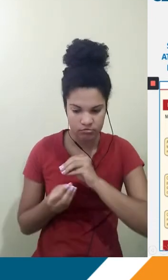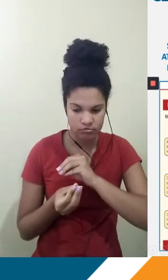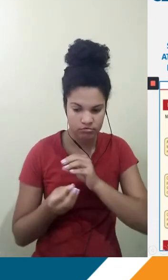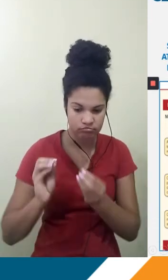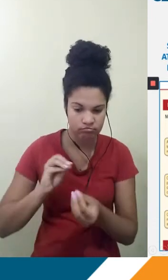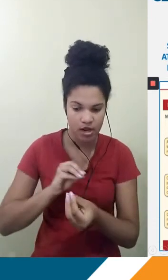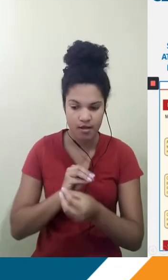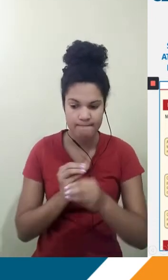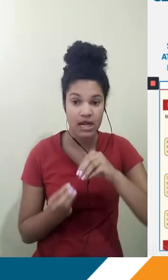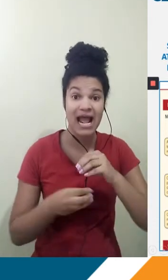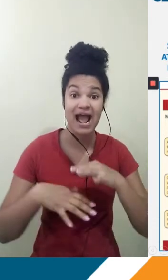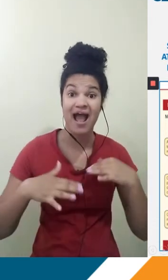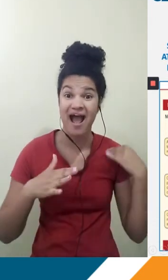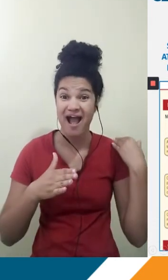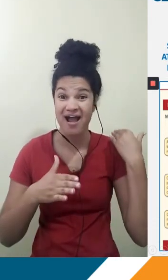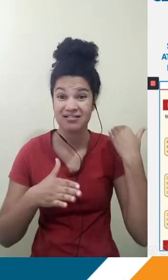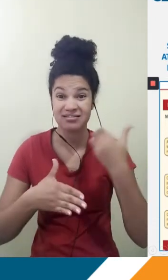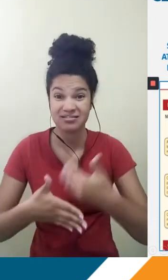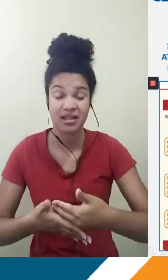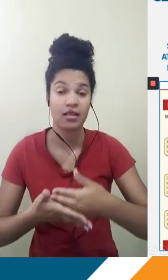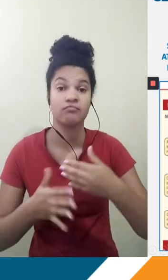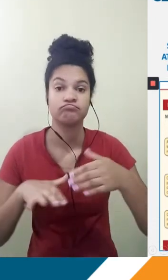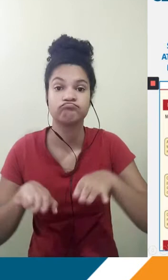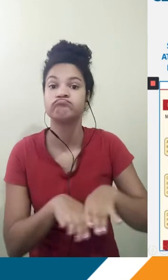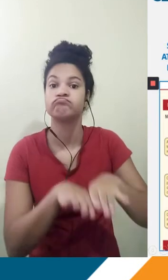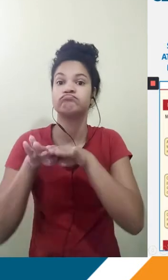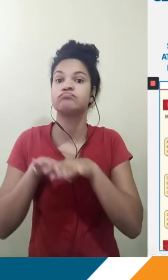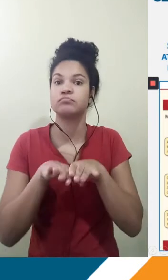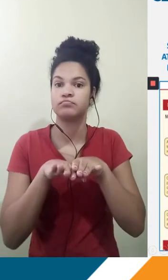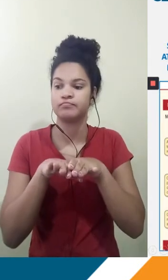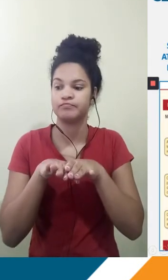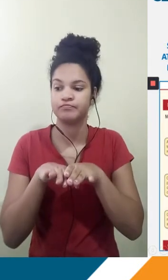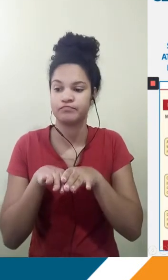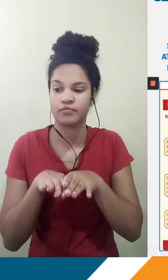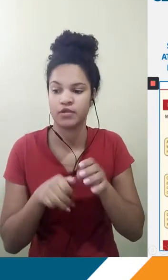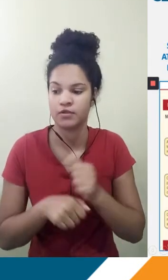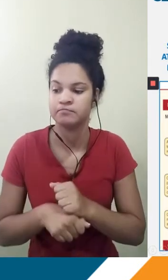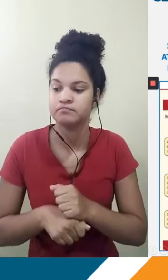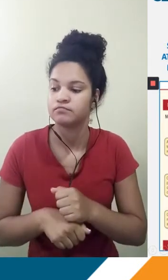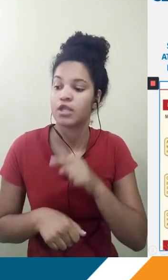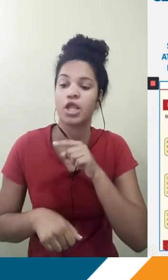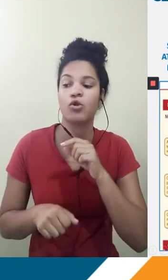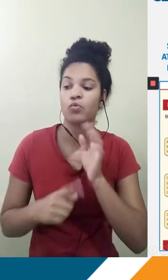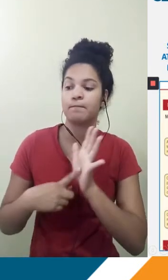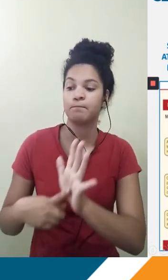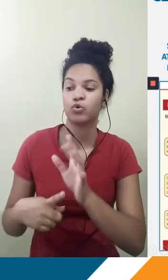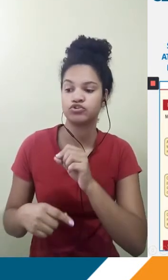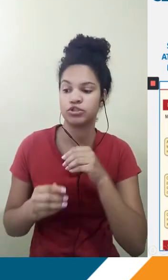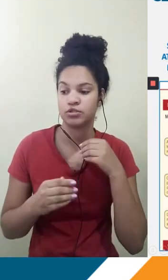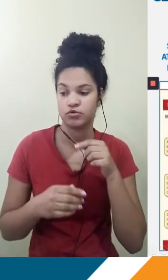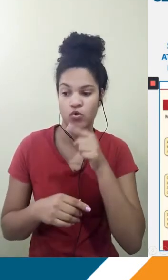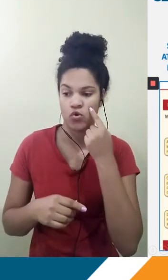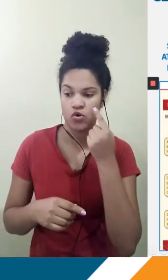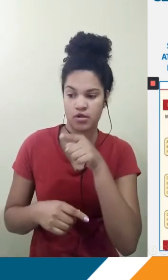dinâmico, vou usar esse termo aqui, dinâmico, dessas moléculas. É o que está demonstrando nessa imagem. Então, por